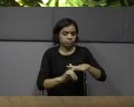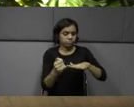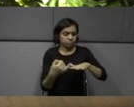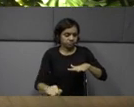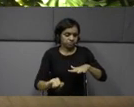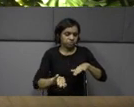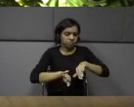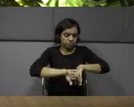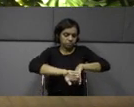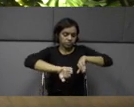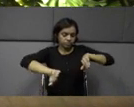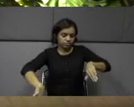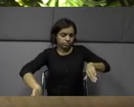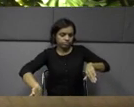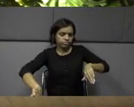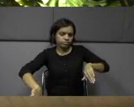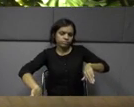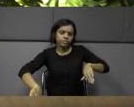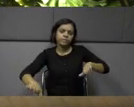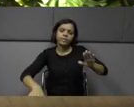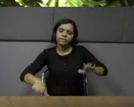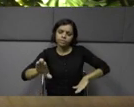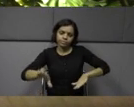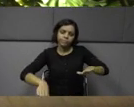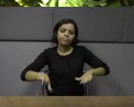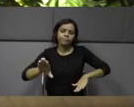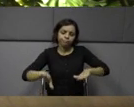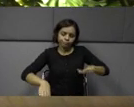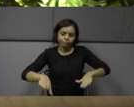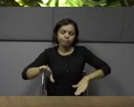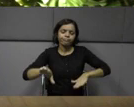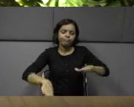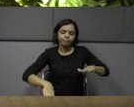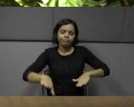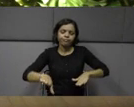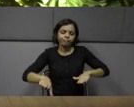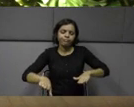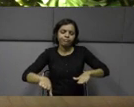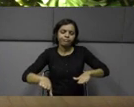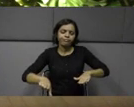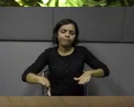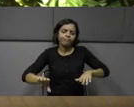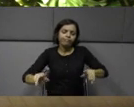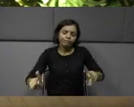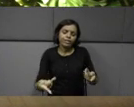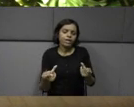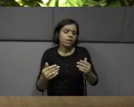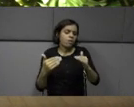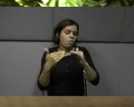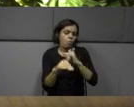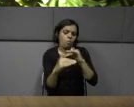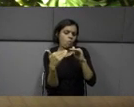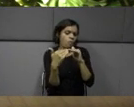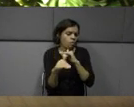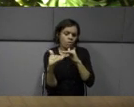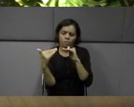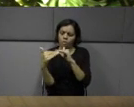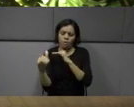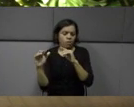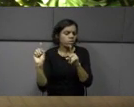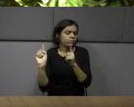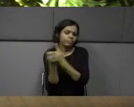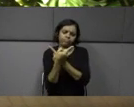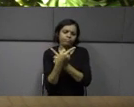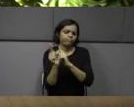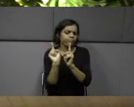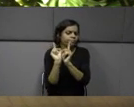sempre é acaba caindo nas eternas contradições e nos contrassensos do que a